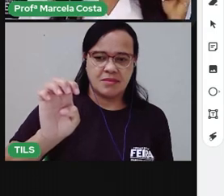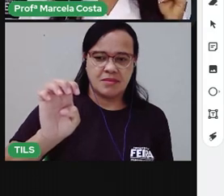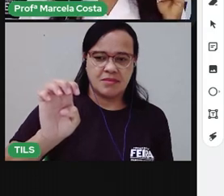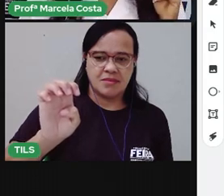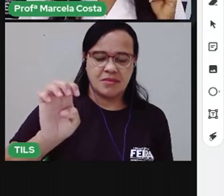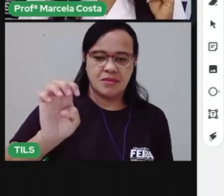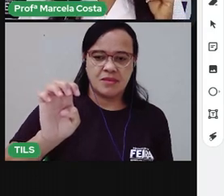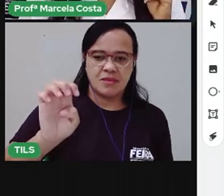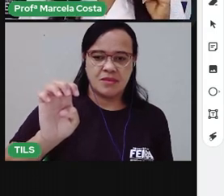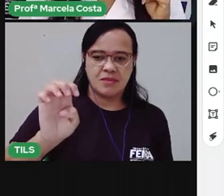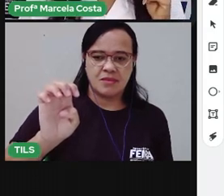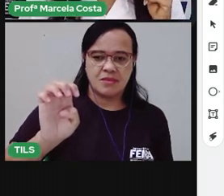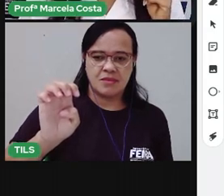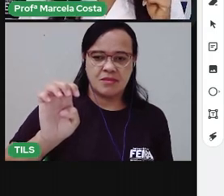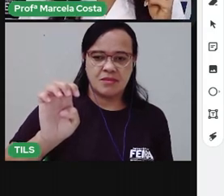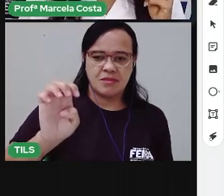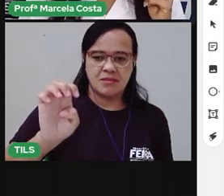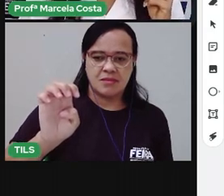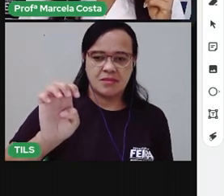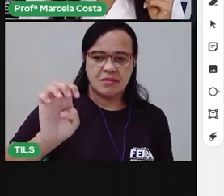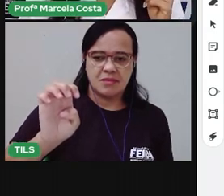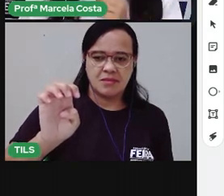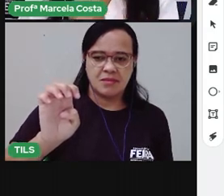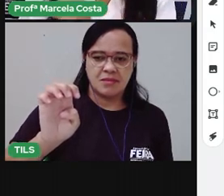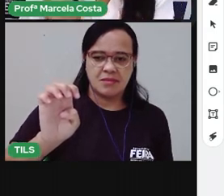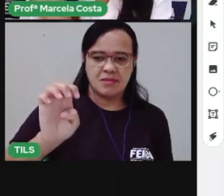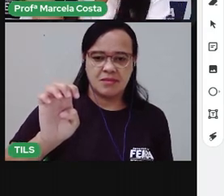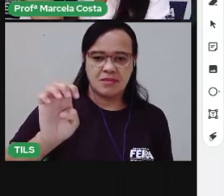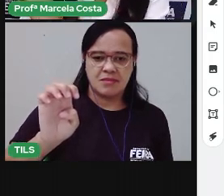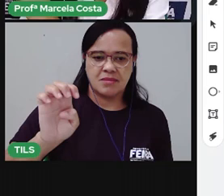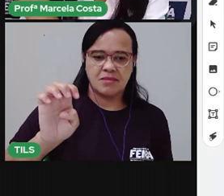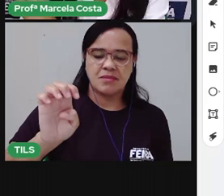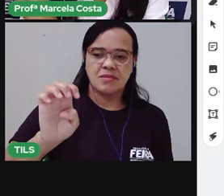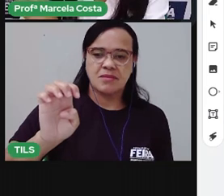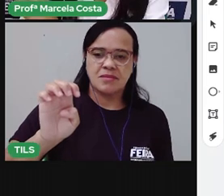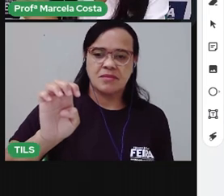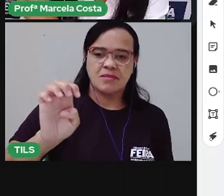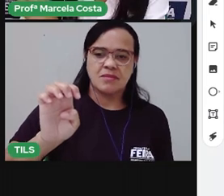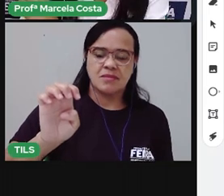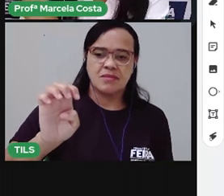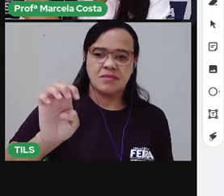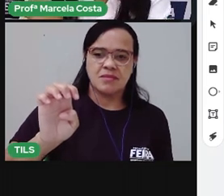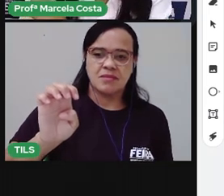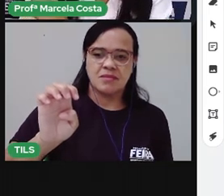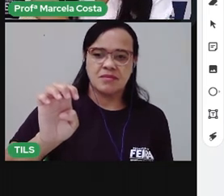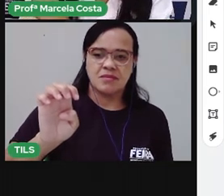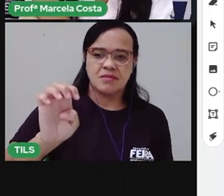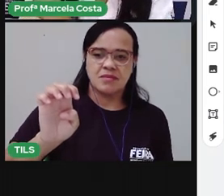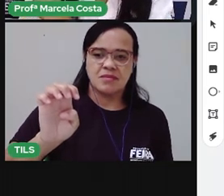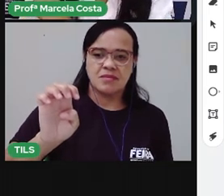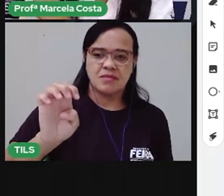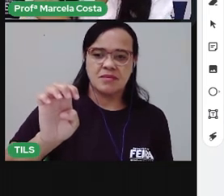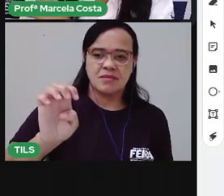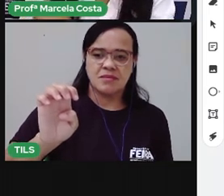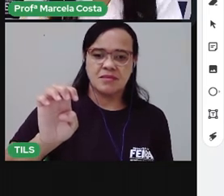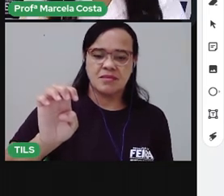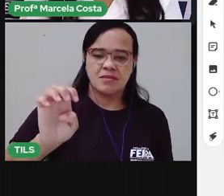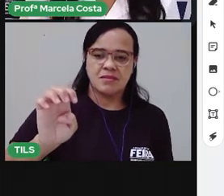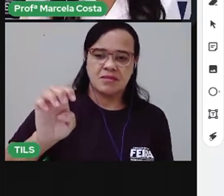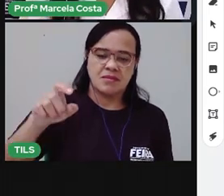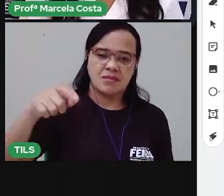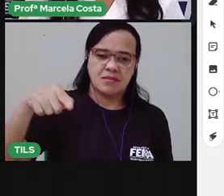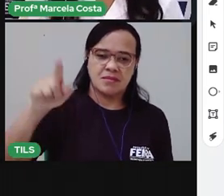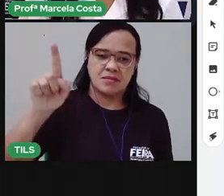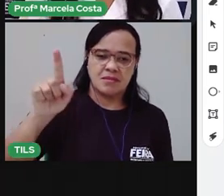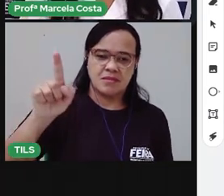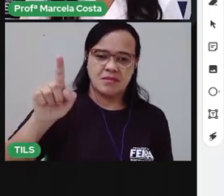pro lado esquerdo de seu lado direito agora Oi passa aqui no